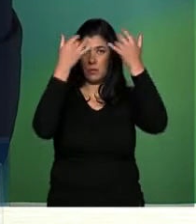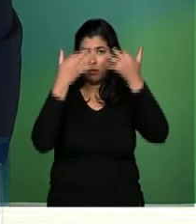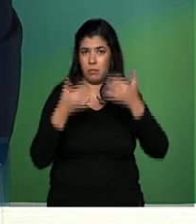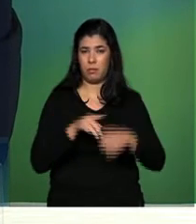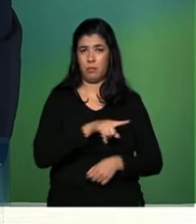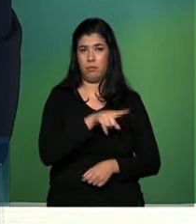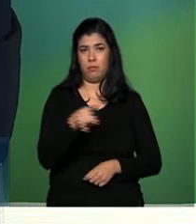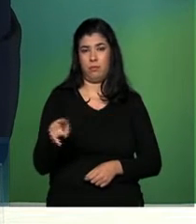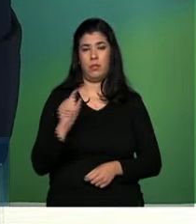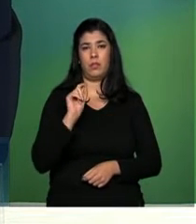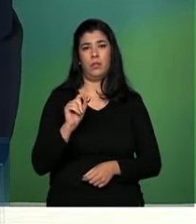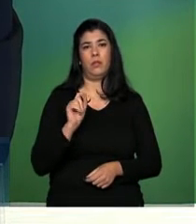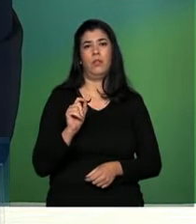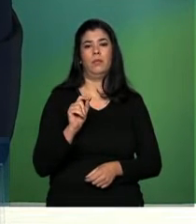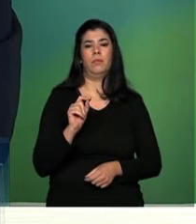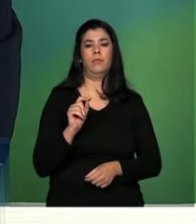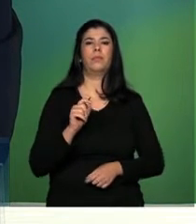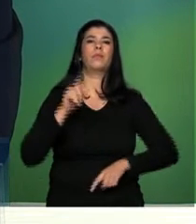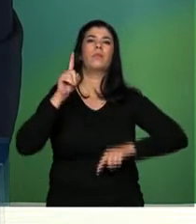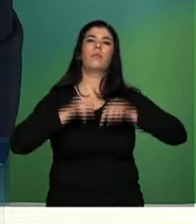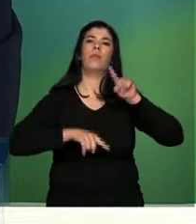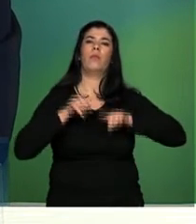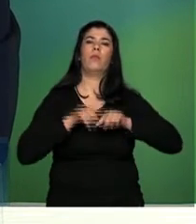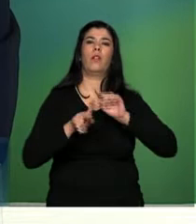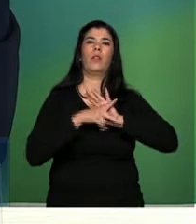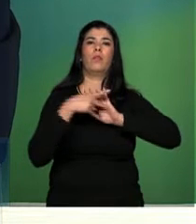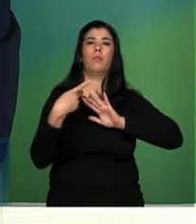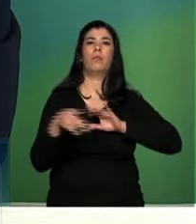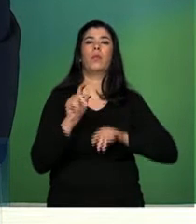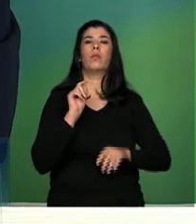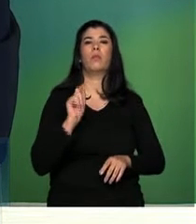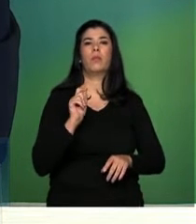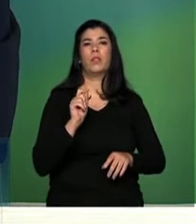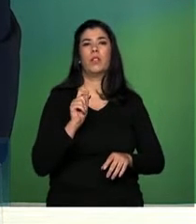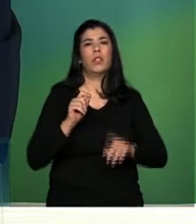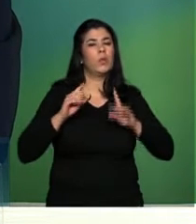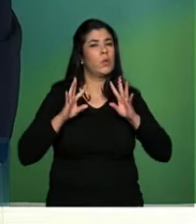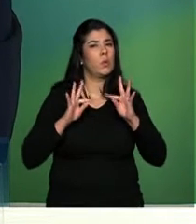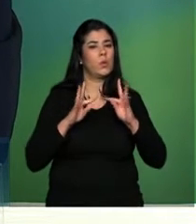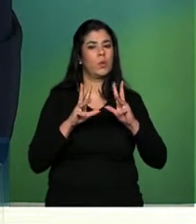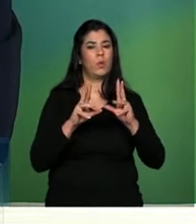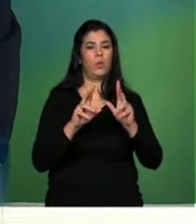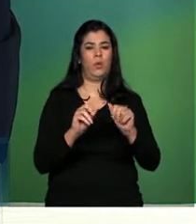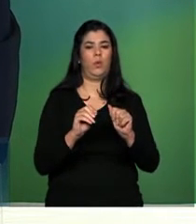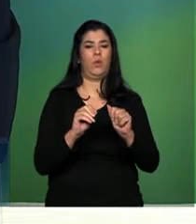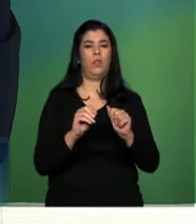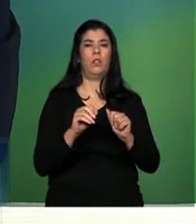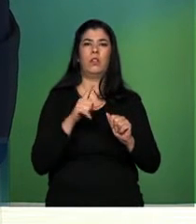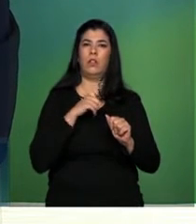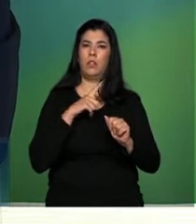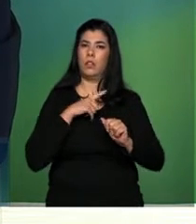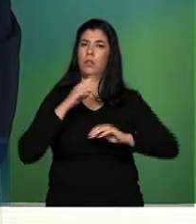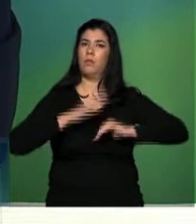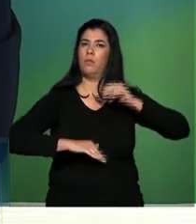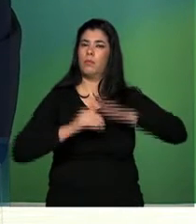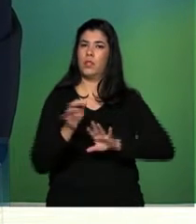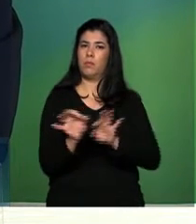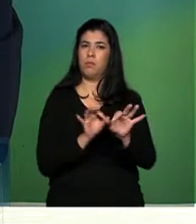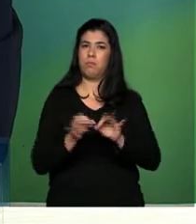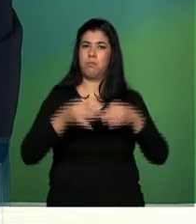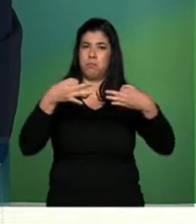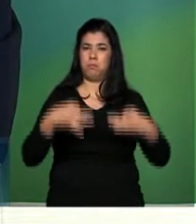isso, de que os instrumentos sejam absolutamente operacionais.